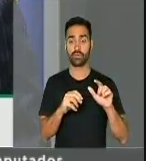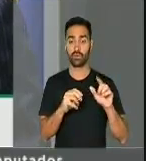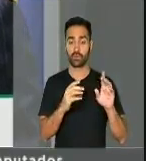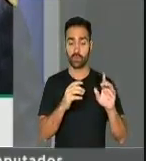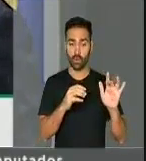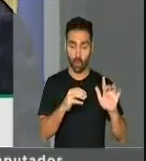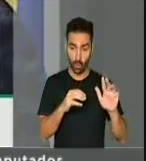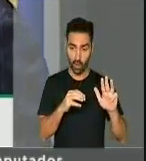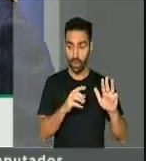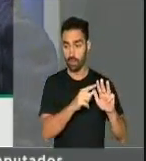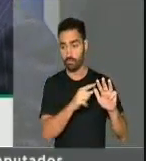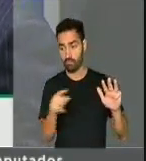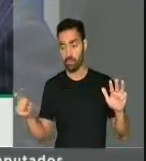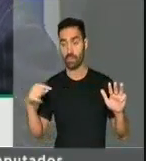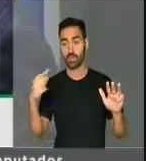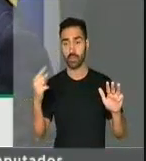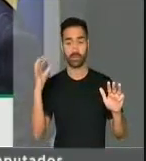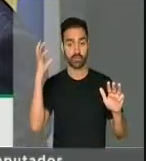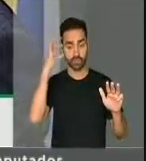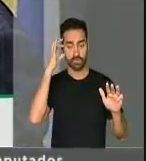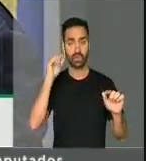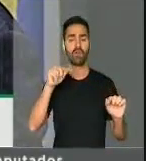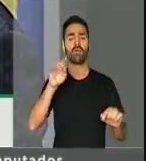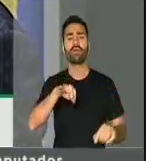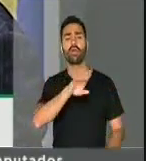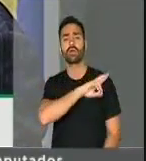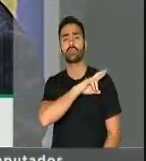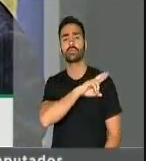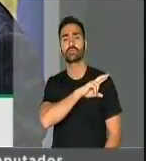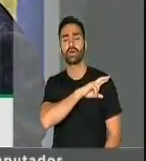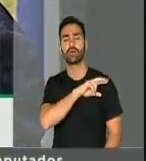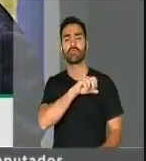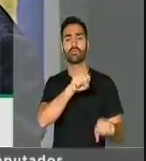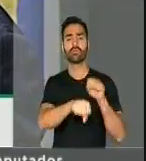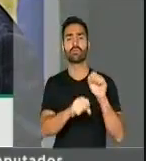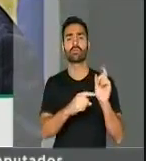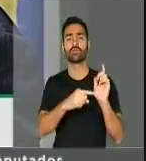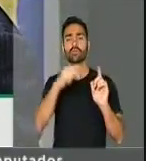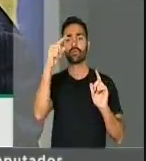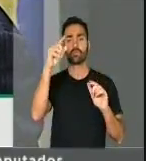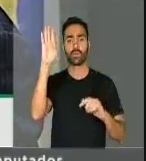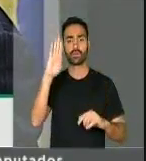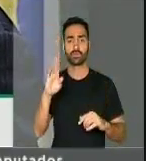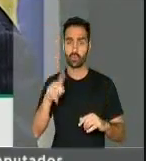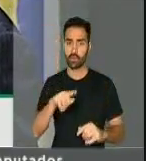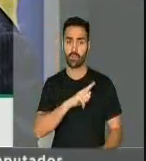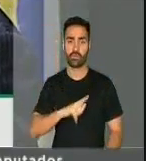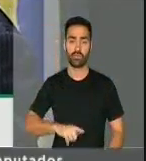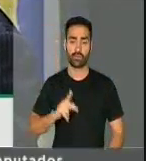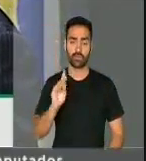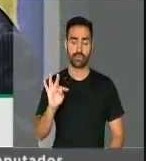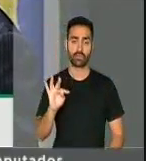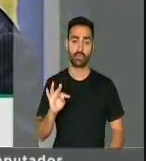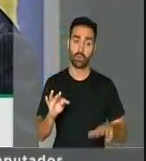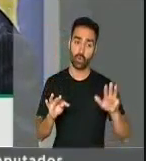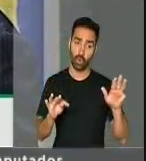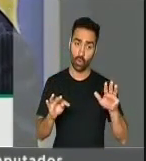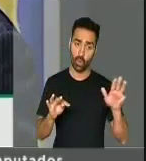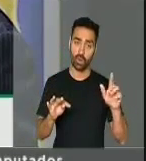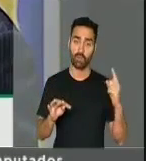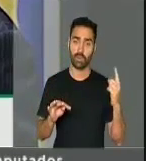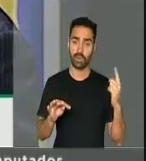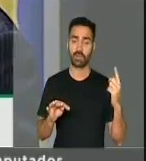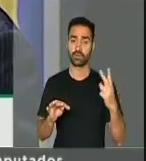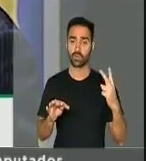2. Ou seja, quem é o responsável pelo aumento dos homicídios no Brasil? Governo do PT. Lula 1, Lula